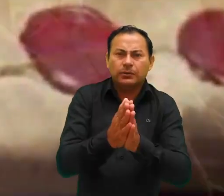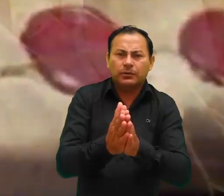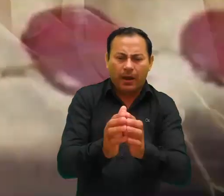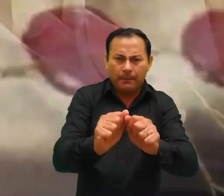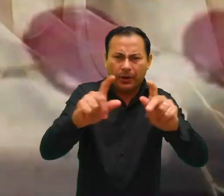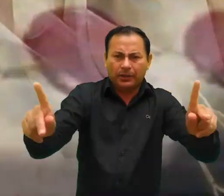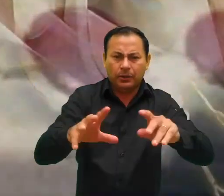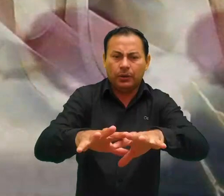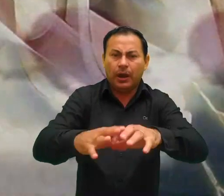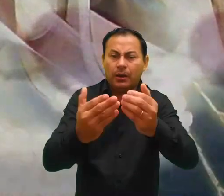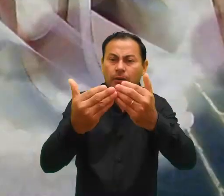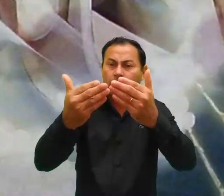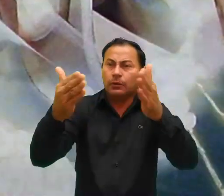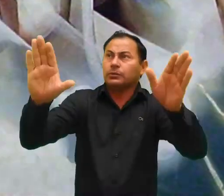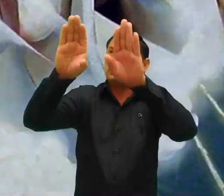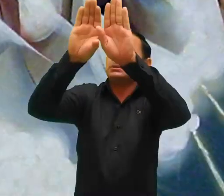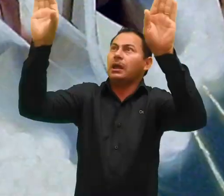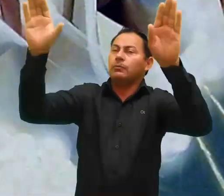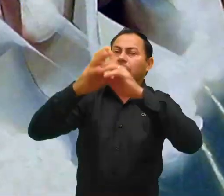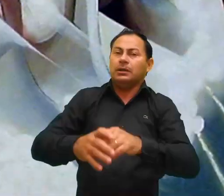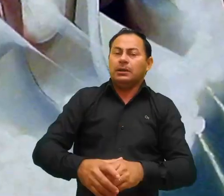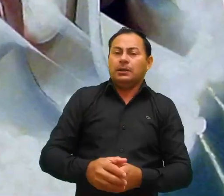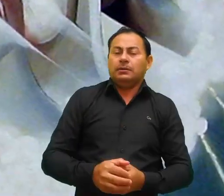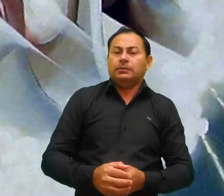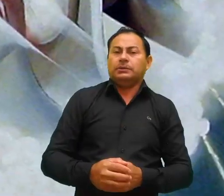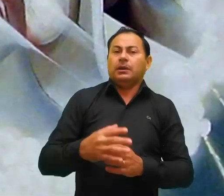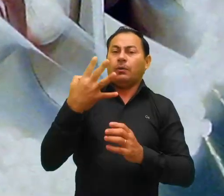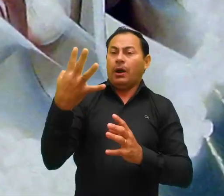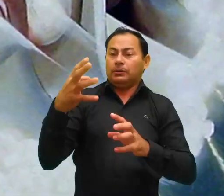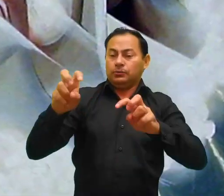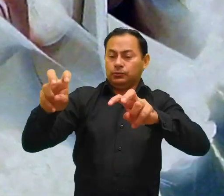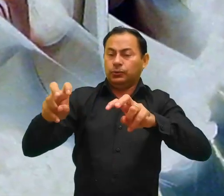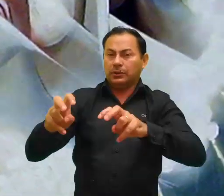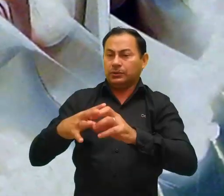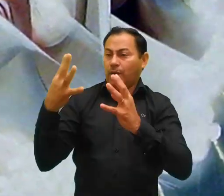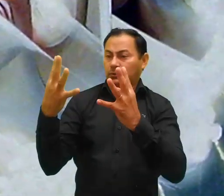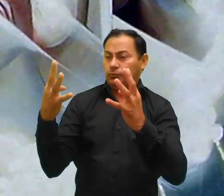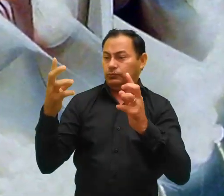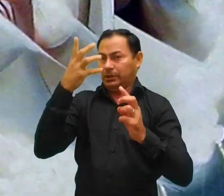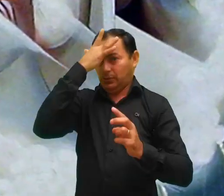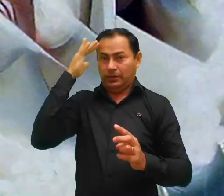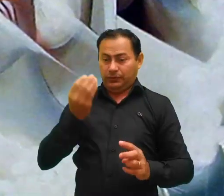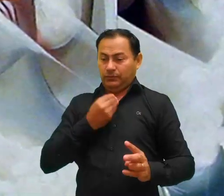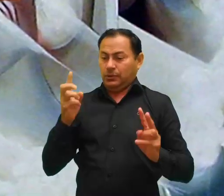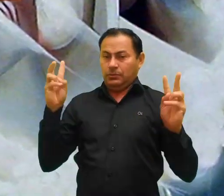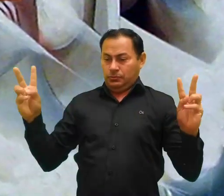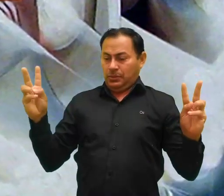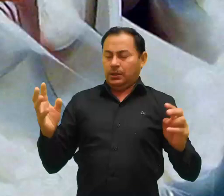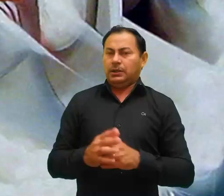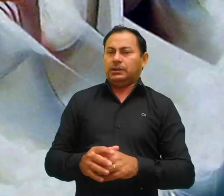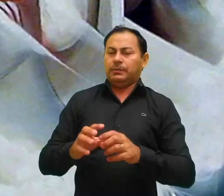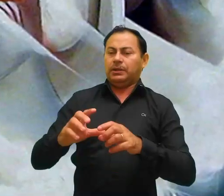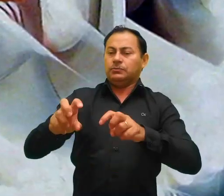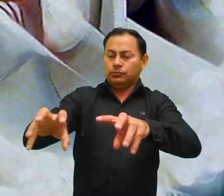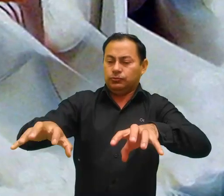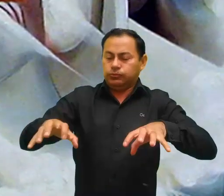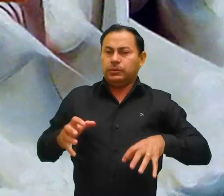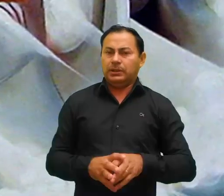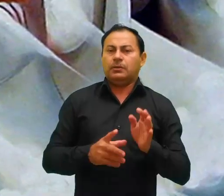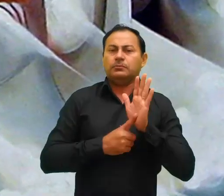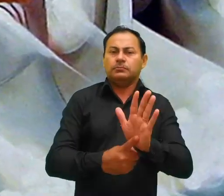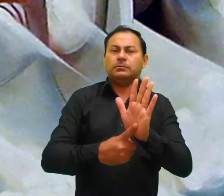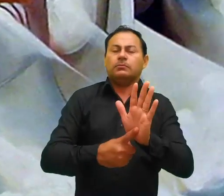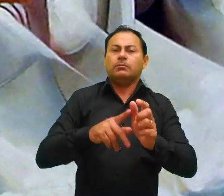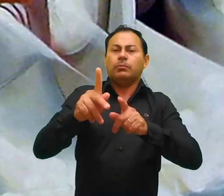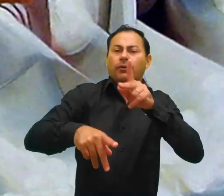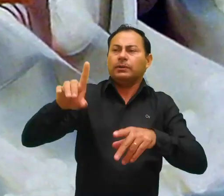4 tronos e 24 anciãos sentados neles. Estes anciãos representam a liderança do povo de Deus.